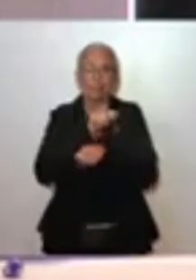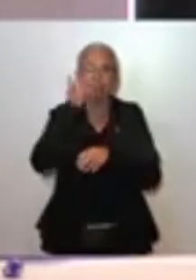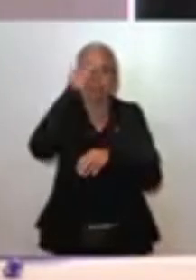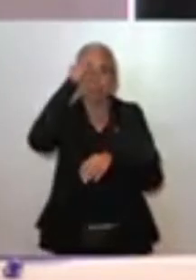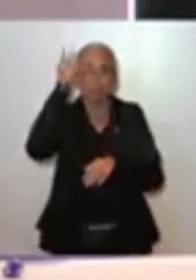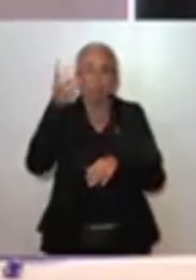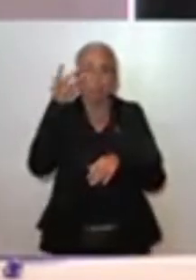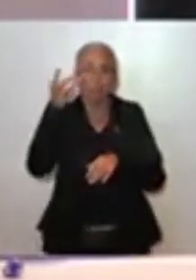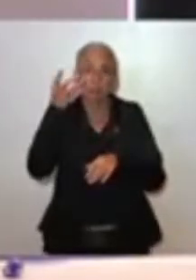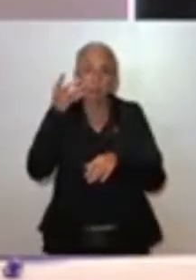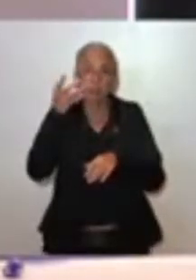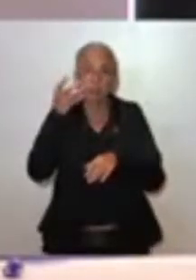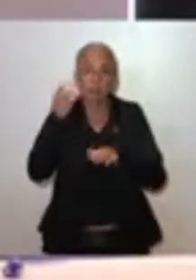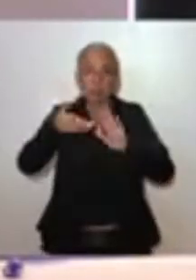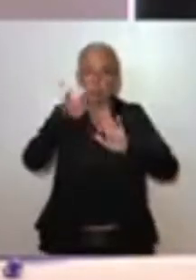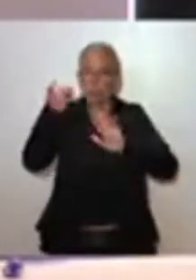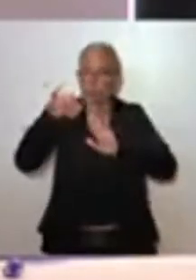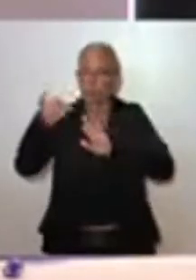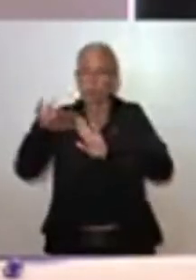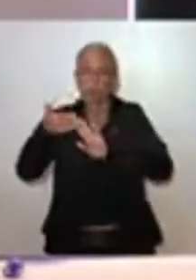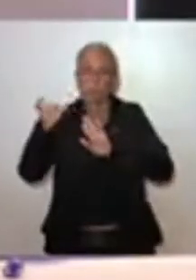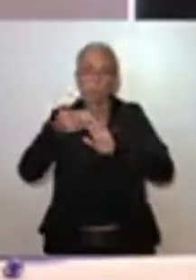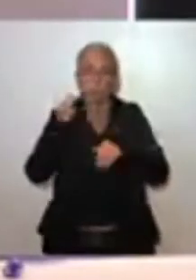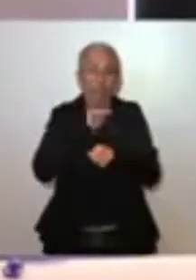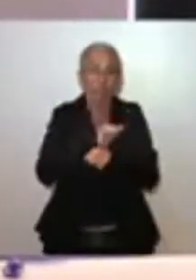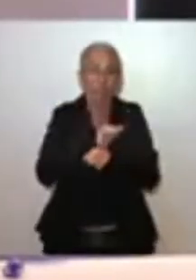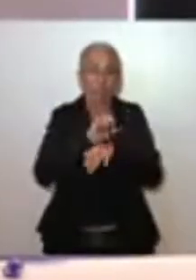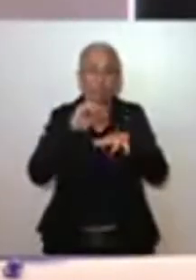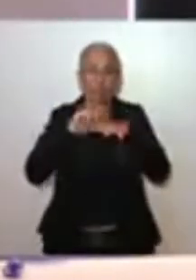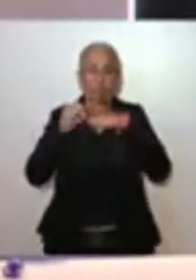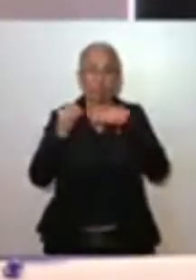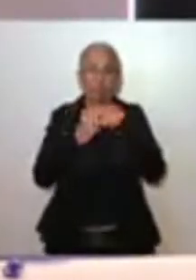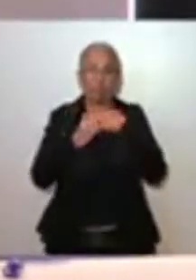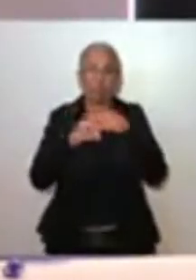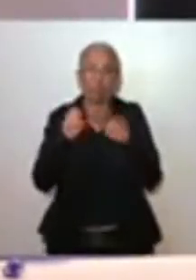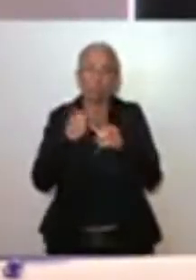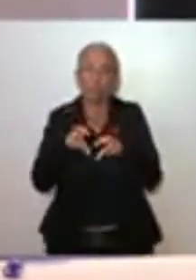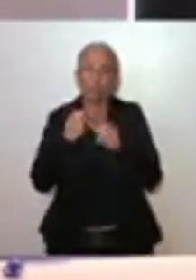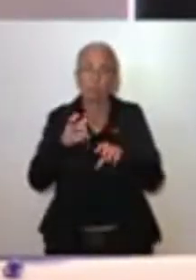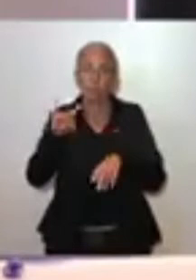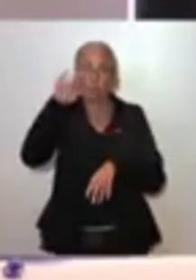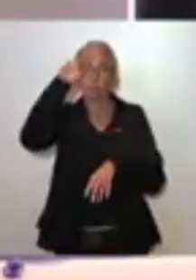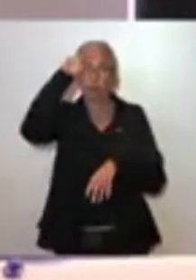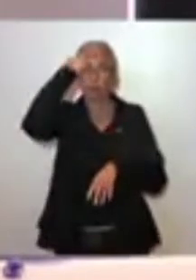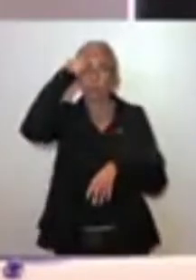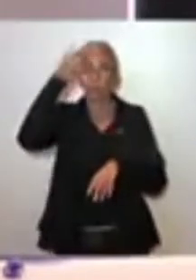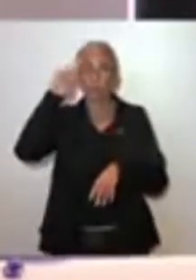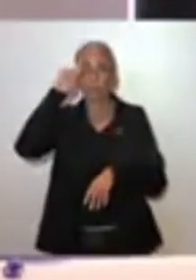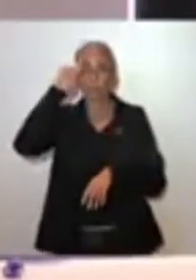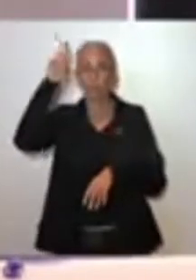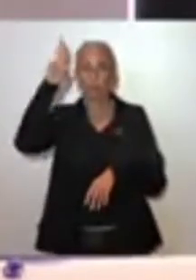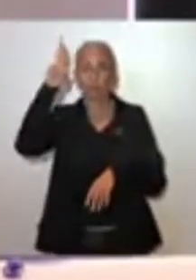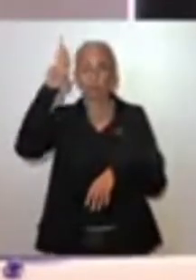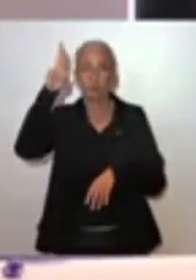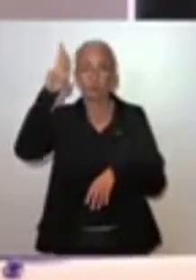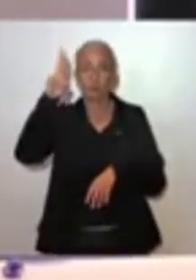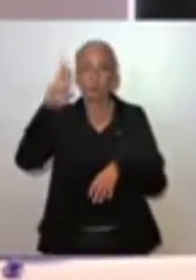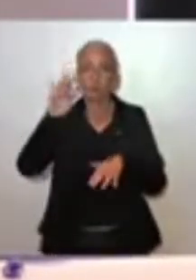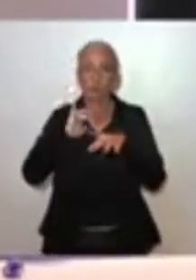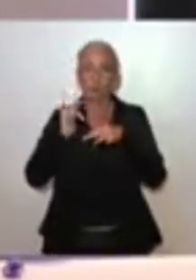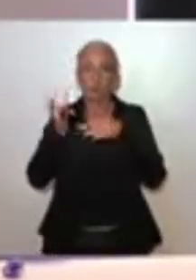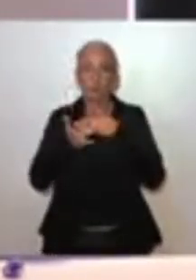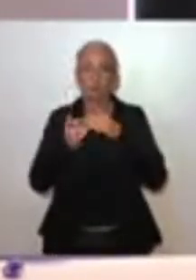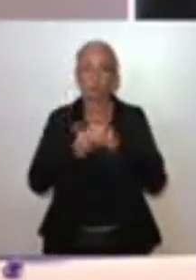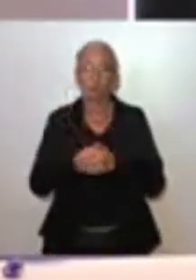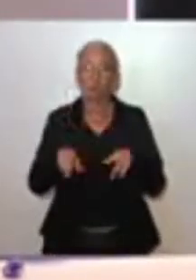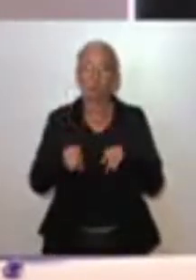consumir este tipo de produto mas nós precisamos de educação midiática e consciência e responsabilidade das plataformas também